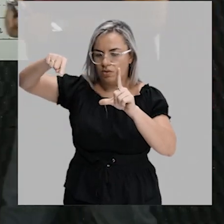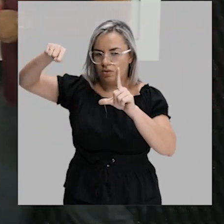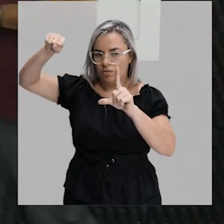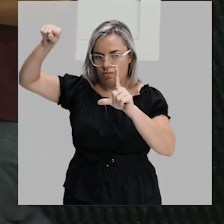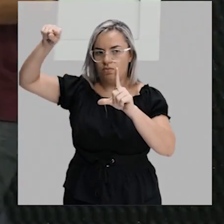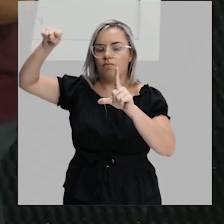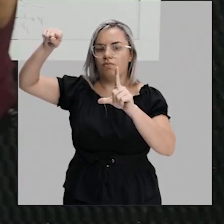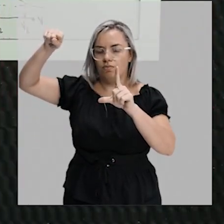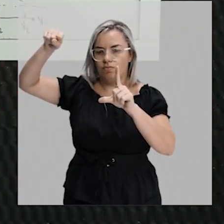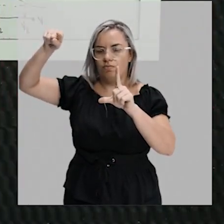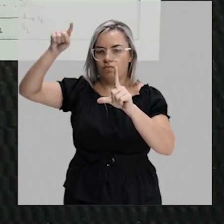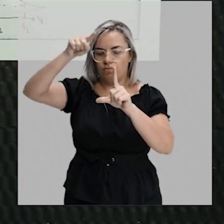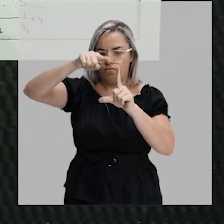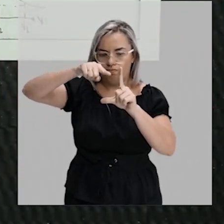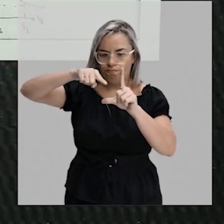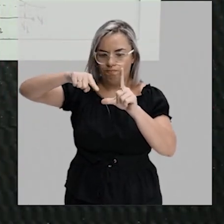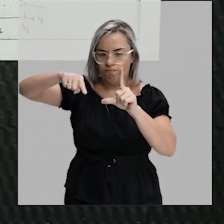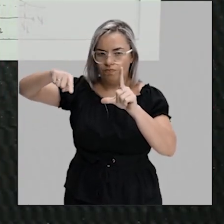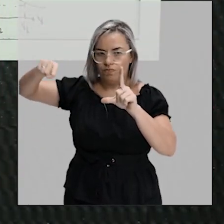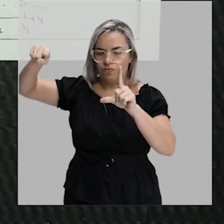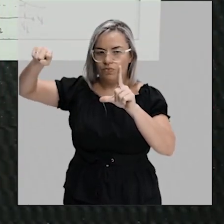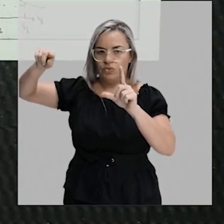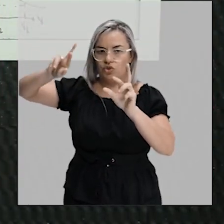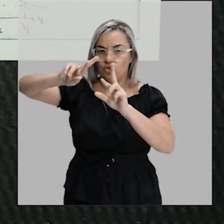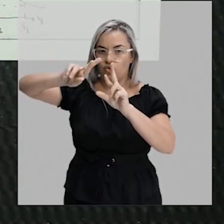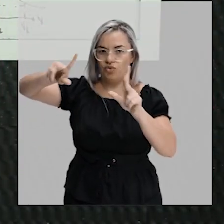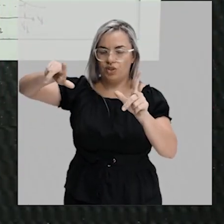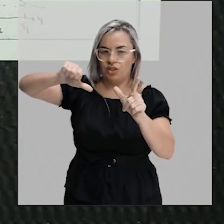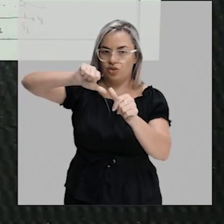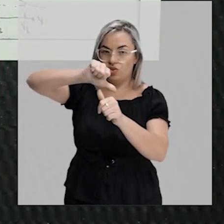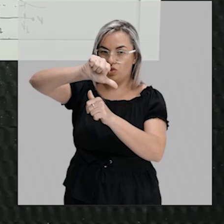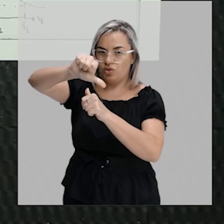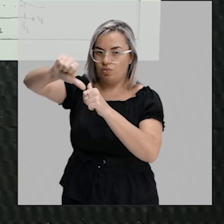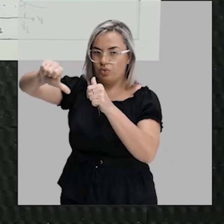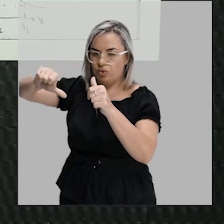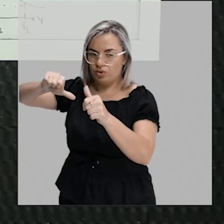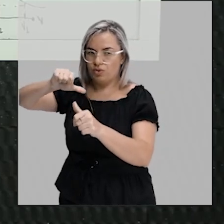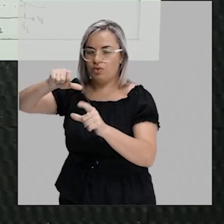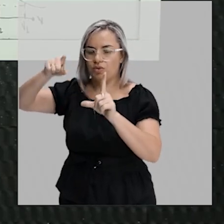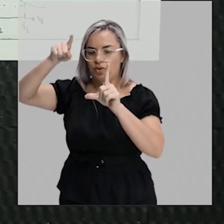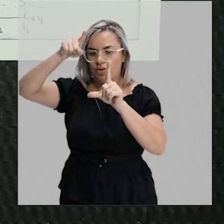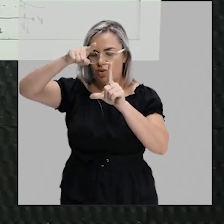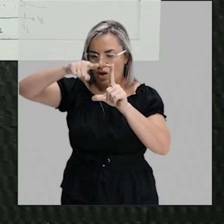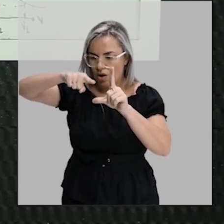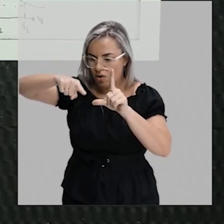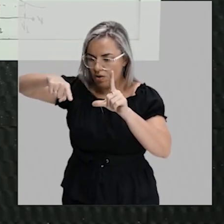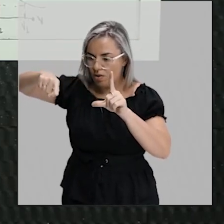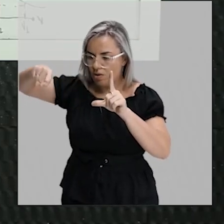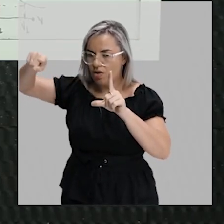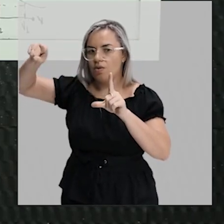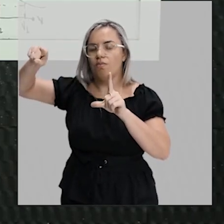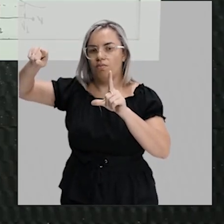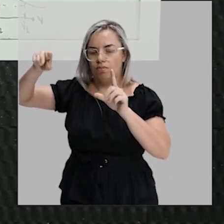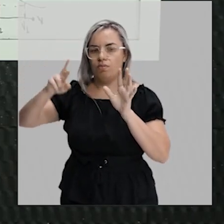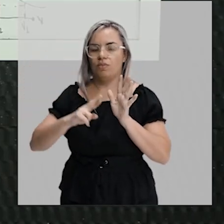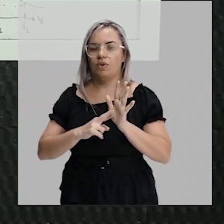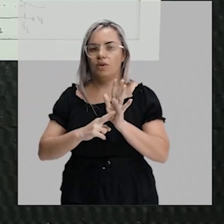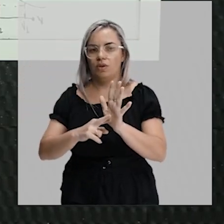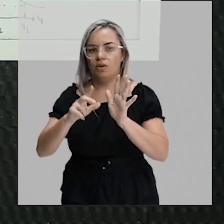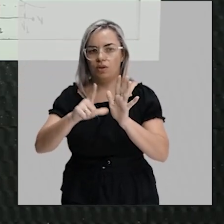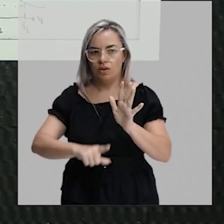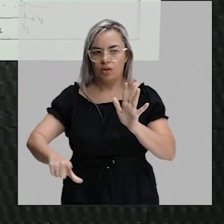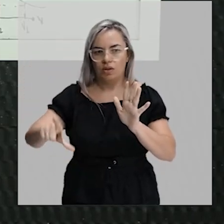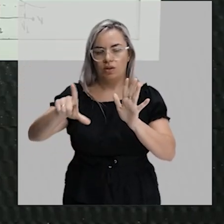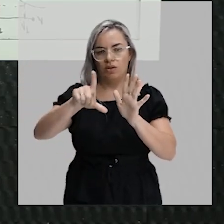gráfico de grandezas inversamente proporcionais. Então nós temos essa curva aí que vai representar essa lei,